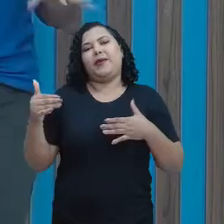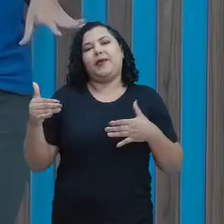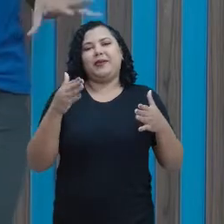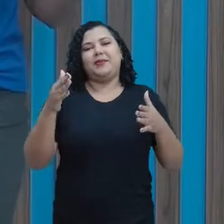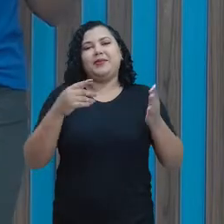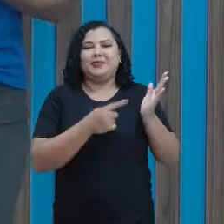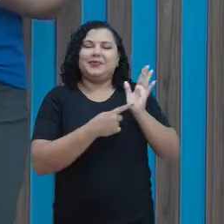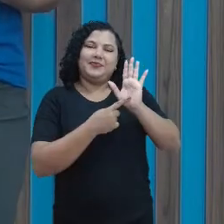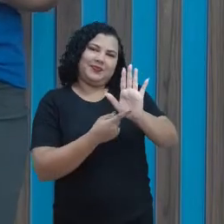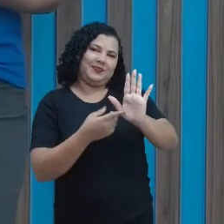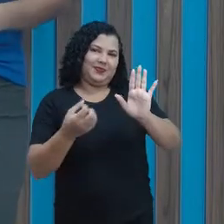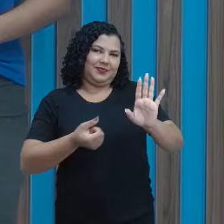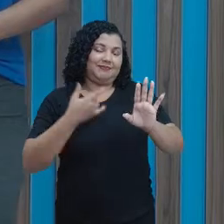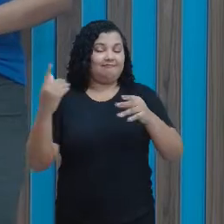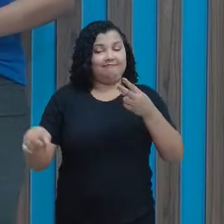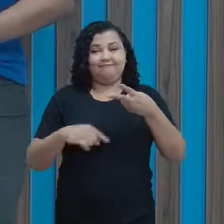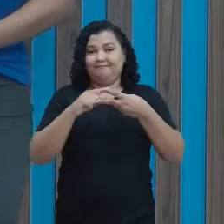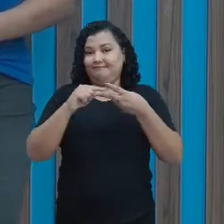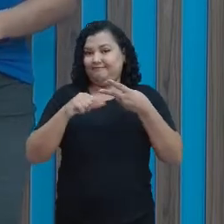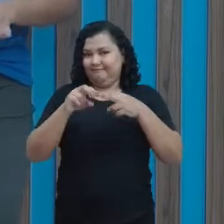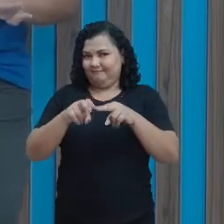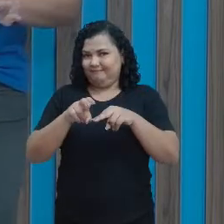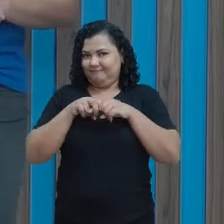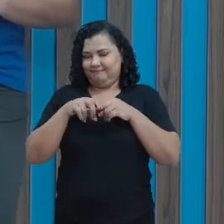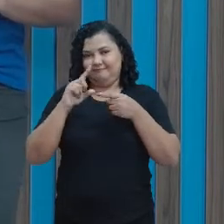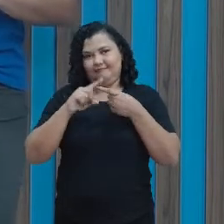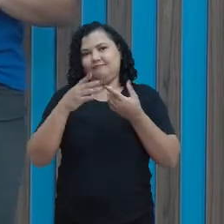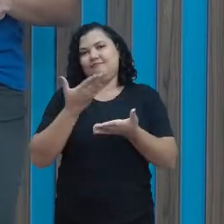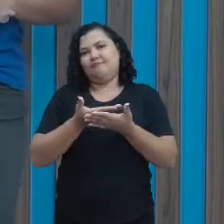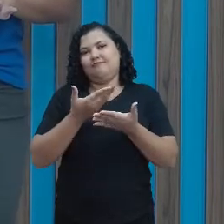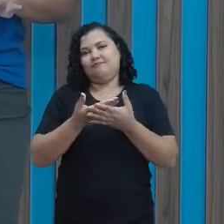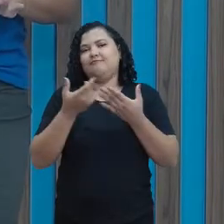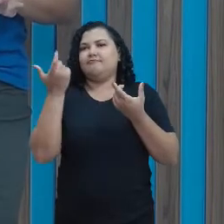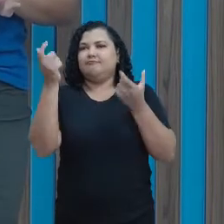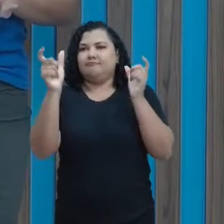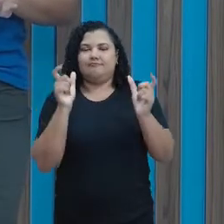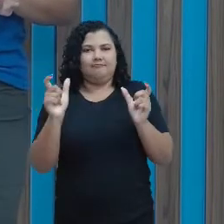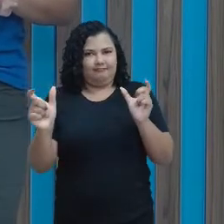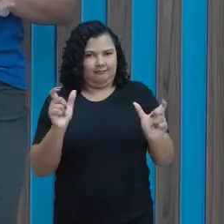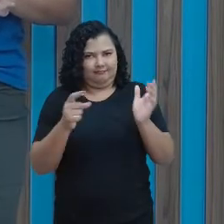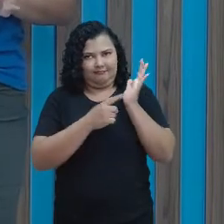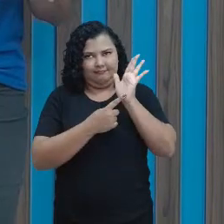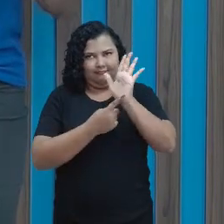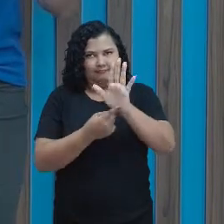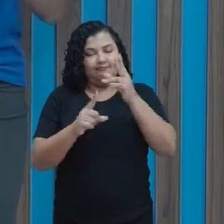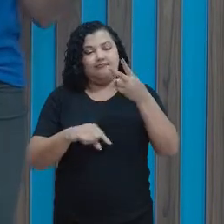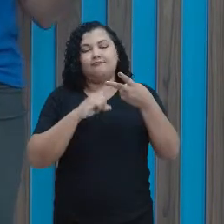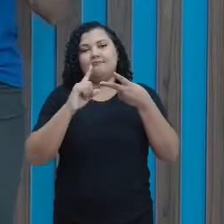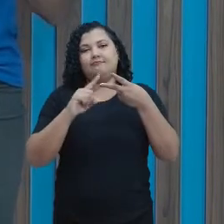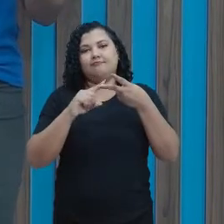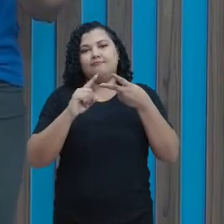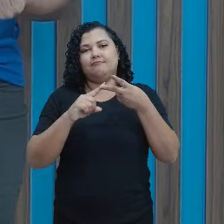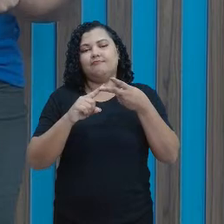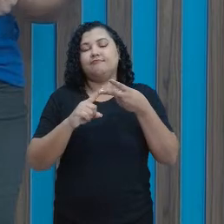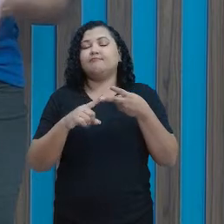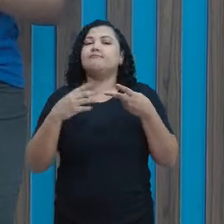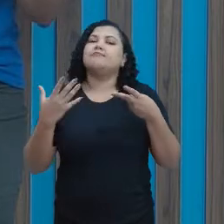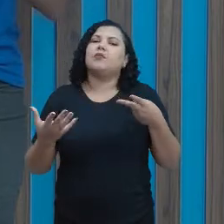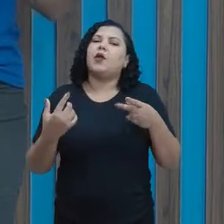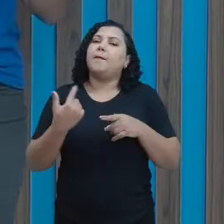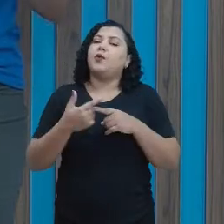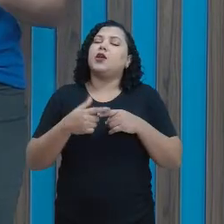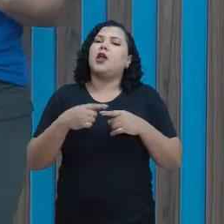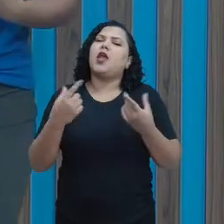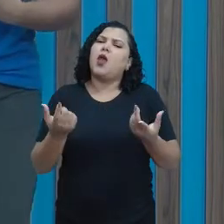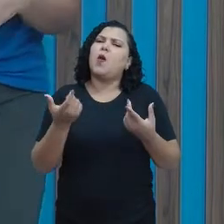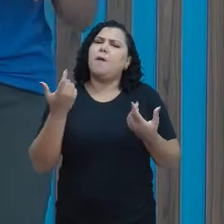esse poema por dois motivos, né? Um, para a gente poder estudar as palavras em destaque, tá? E qual é o segundo motivo? Porque é um